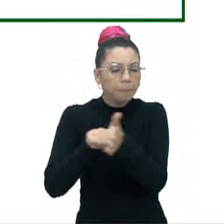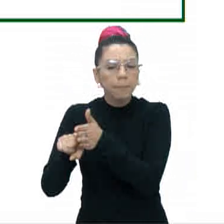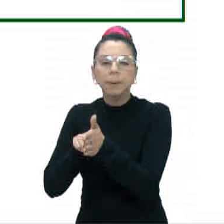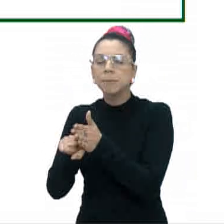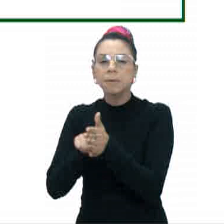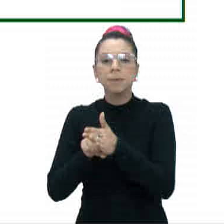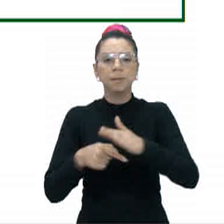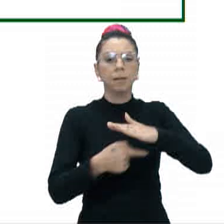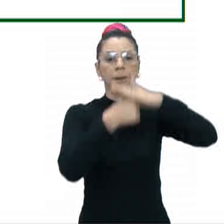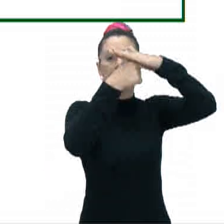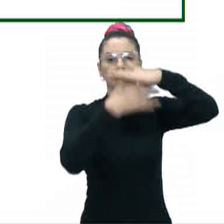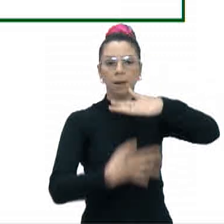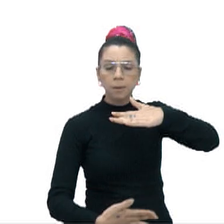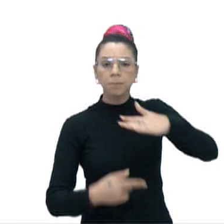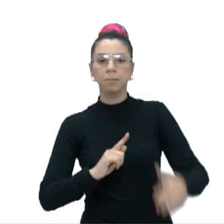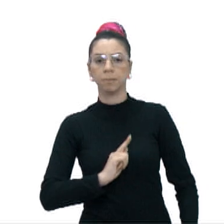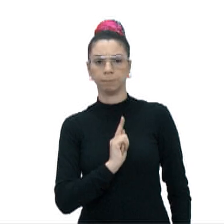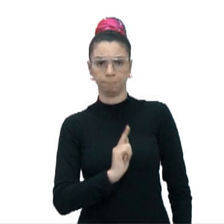transformacional.